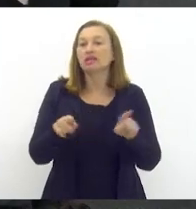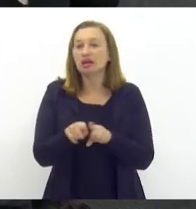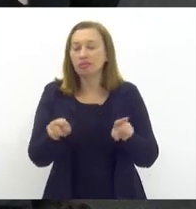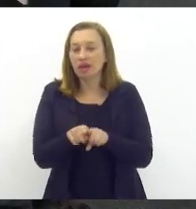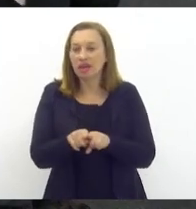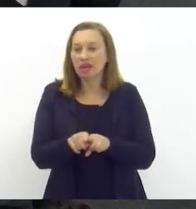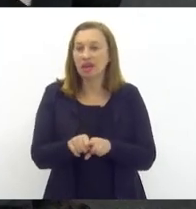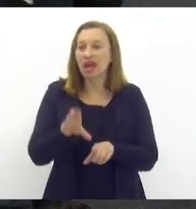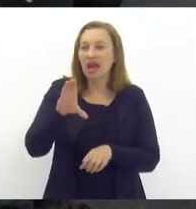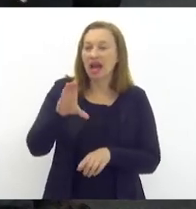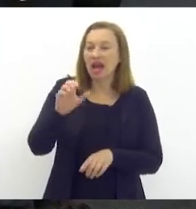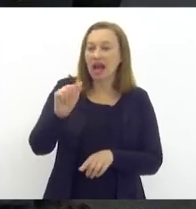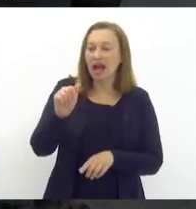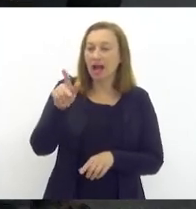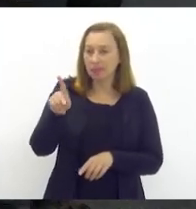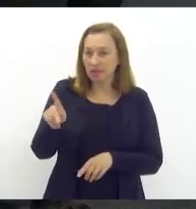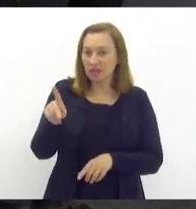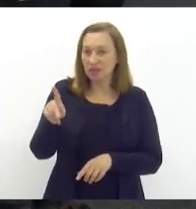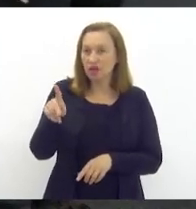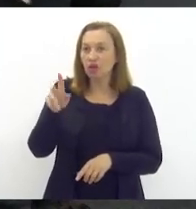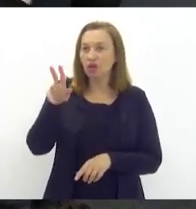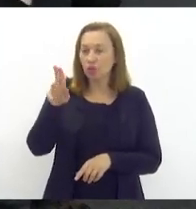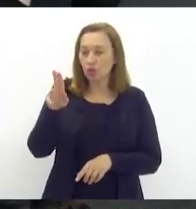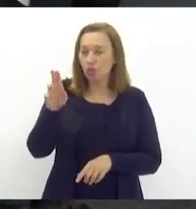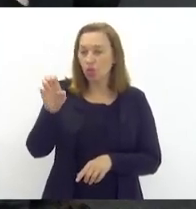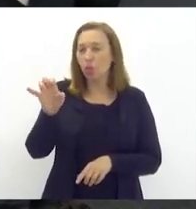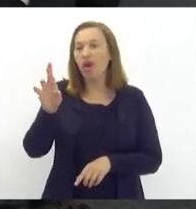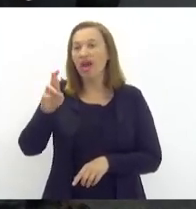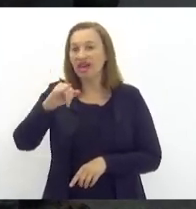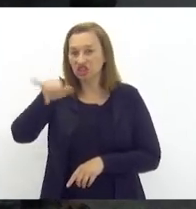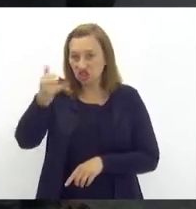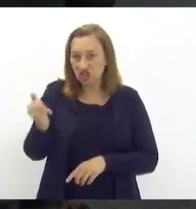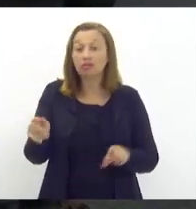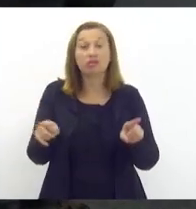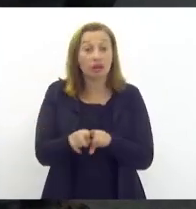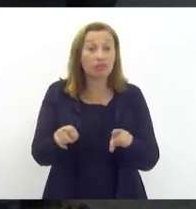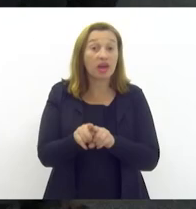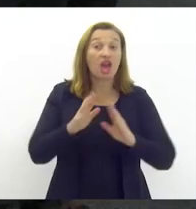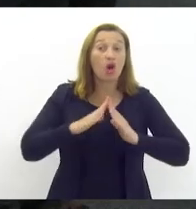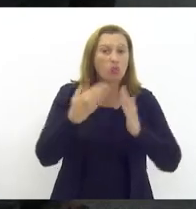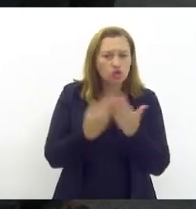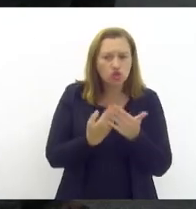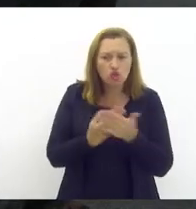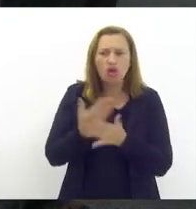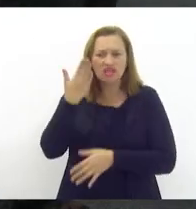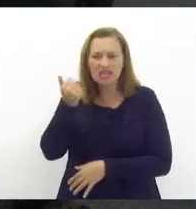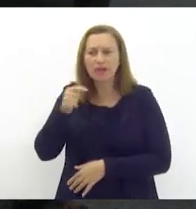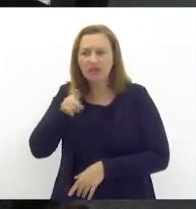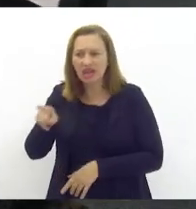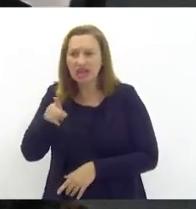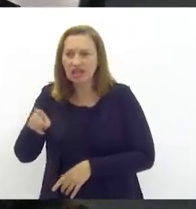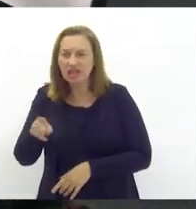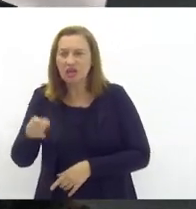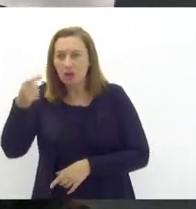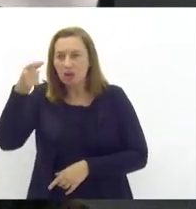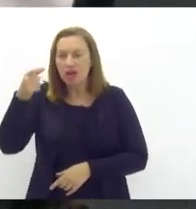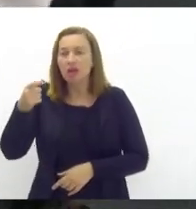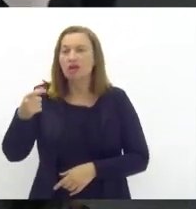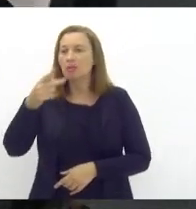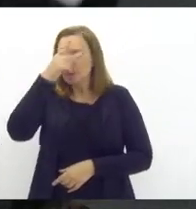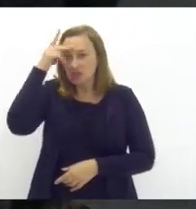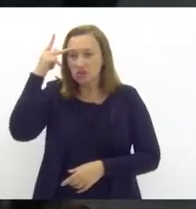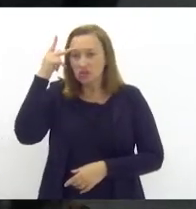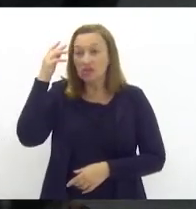O CAP-UERJ é o colégio de aplicação da UERJ e a gente sabe que saem dali as grandes mentes